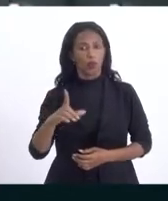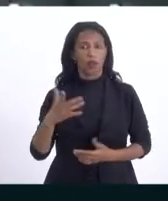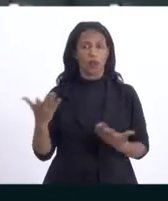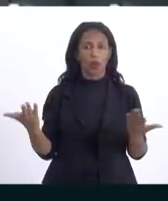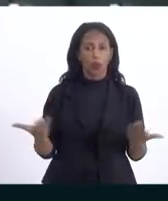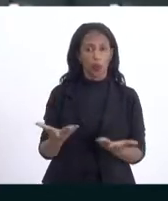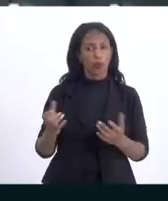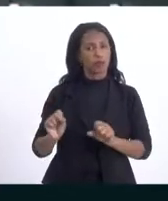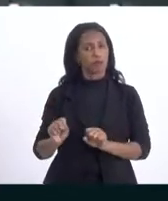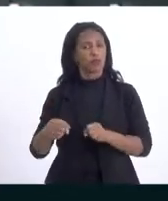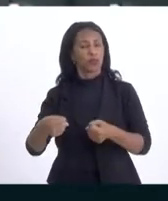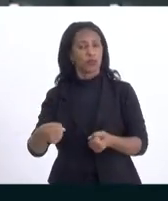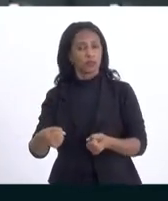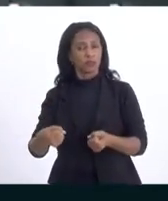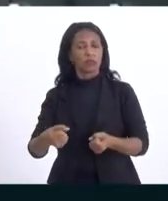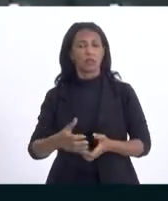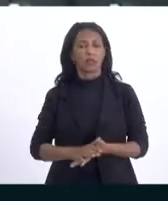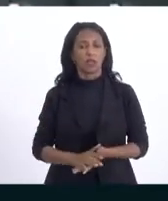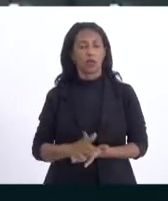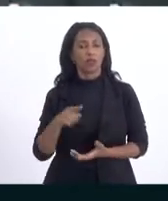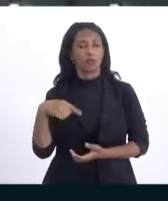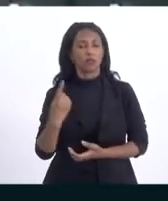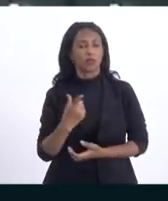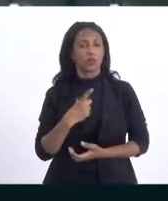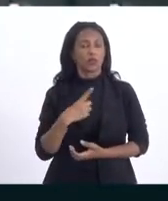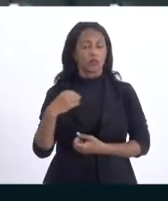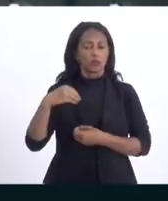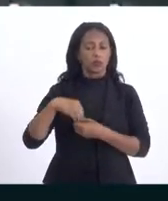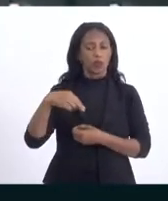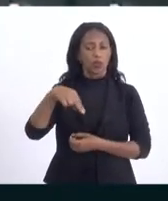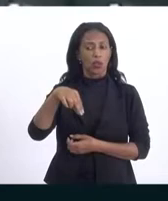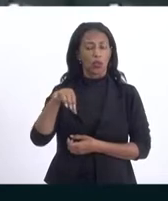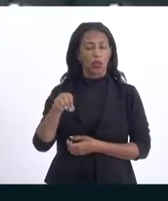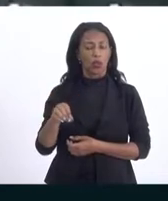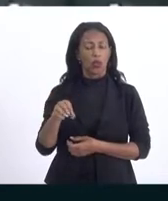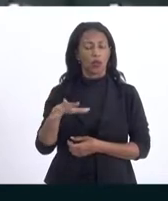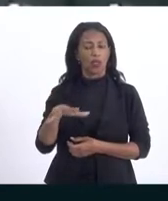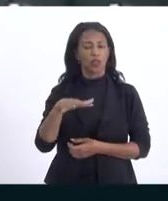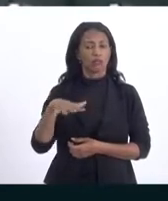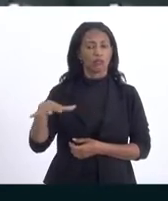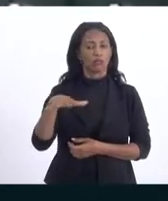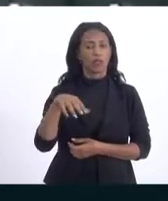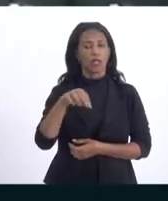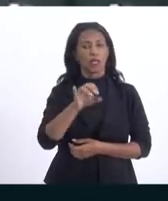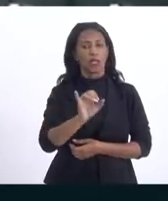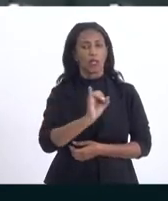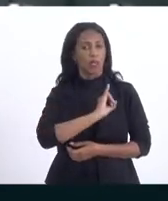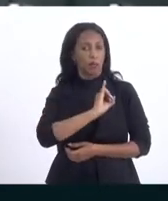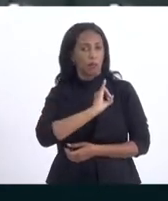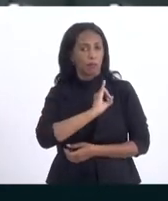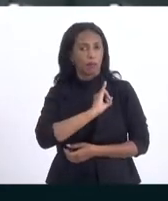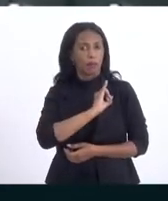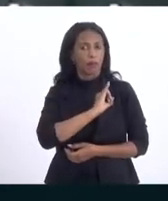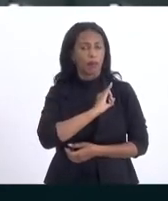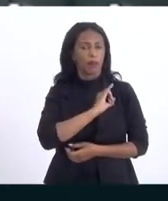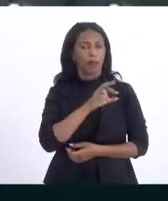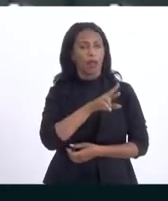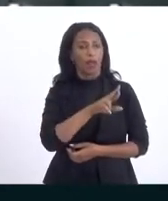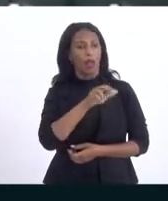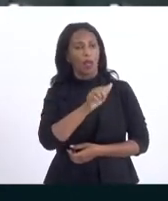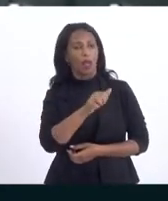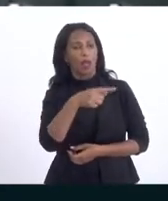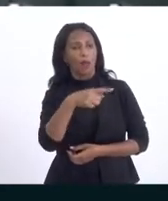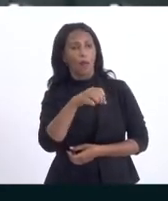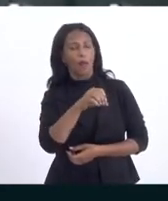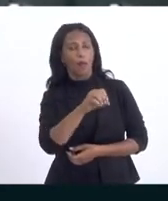um potencial, nós temos hoje dentro do Noroeste Fluminense, aí no município de Itapiruna, a região de Raposo, que é a